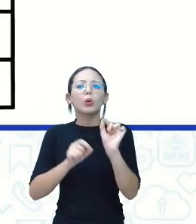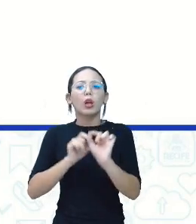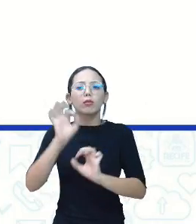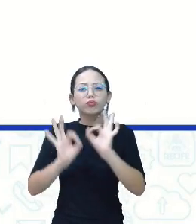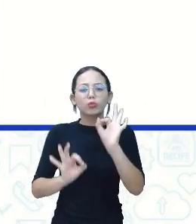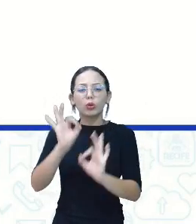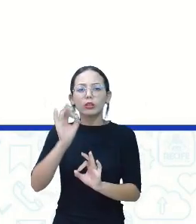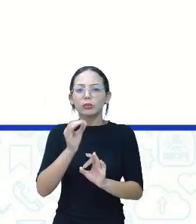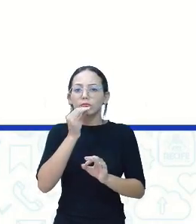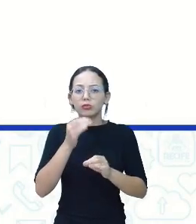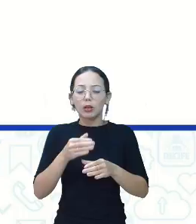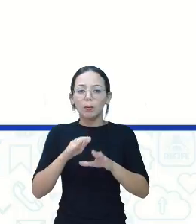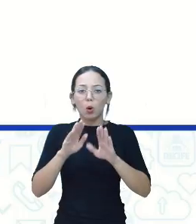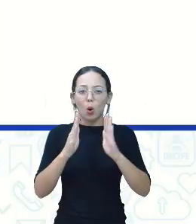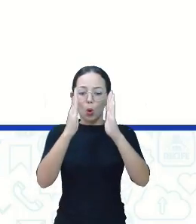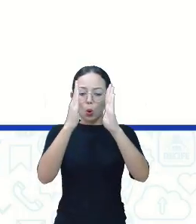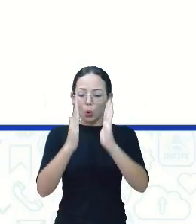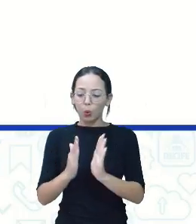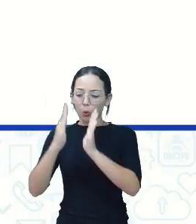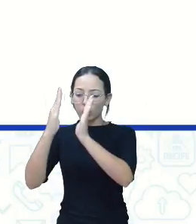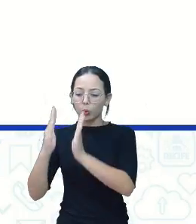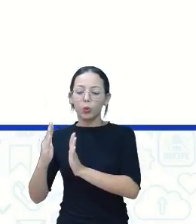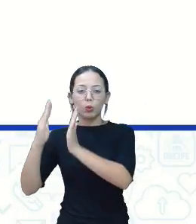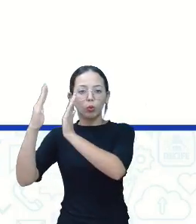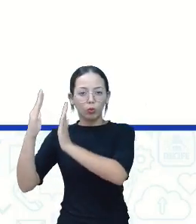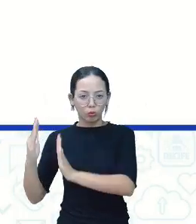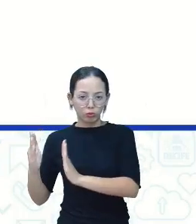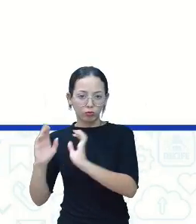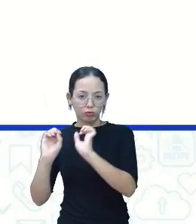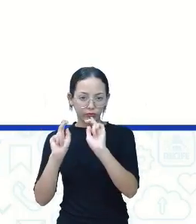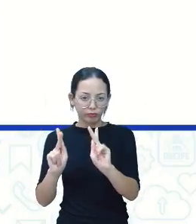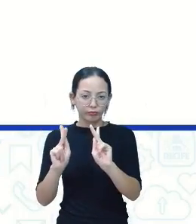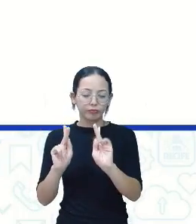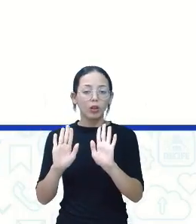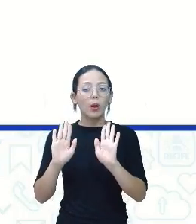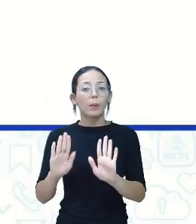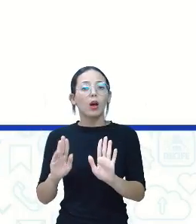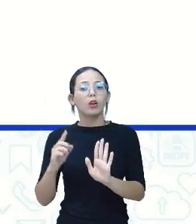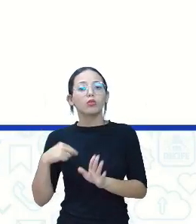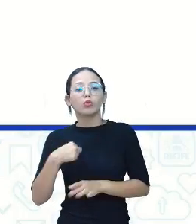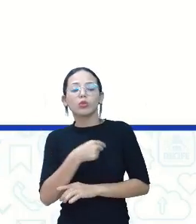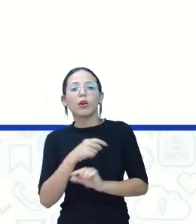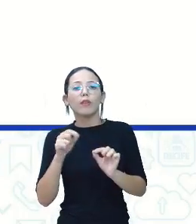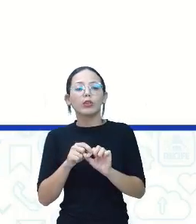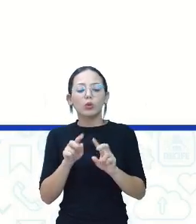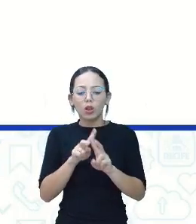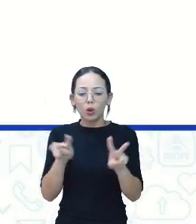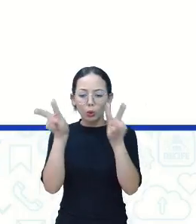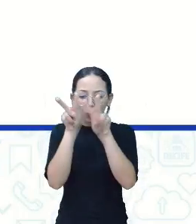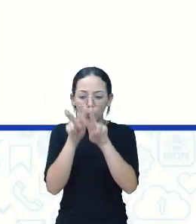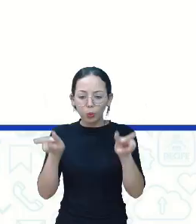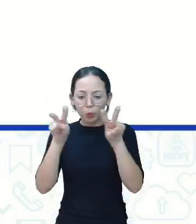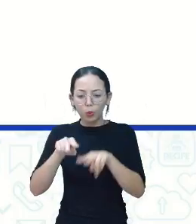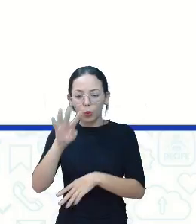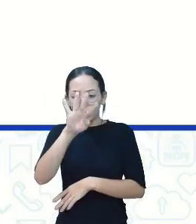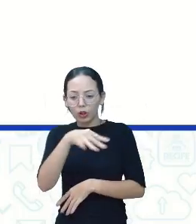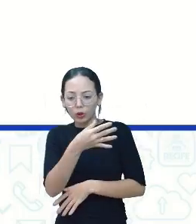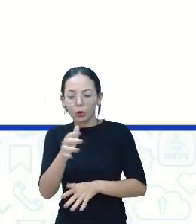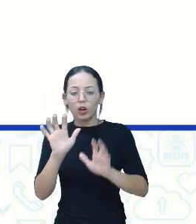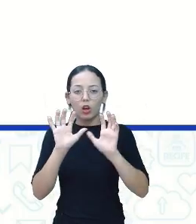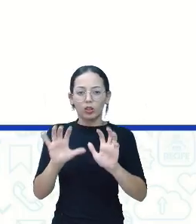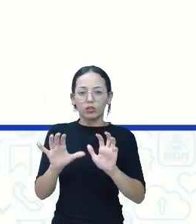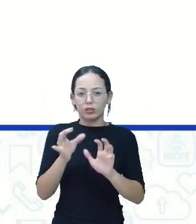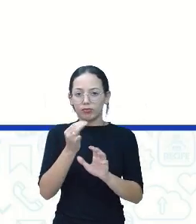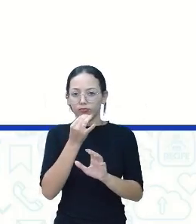organizada em colunas, de cima para baixo ou de baixo para cima. E geralmente a gente faz a leitura da tabela dessa forma,